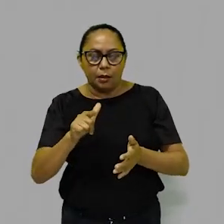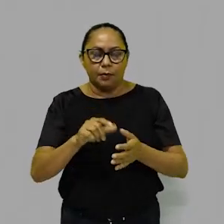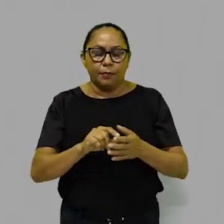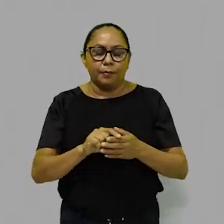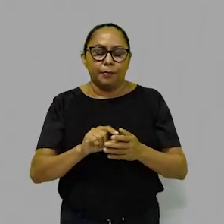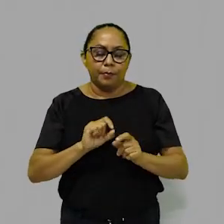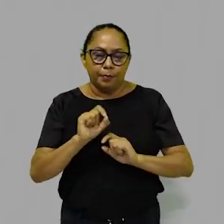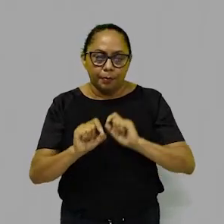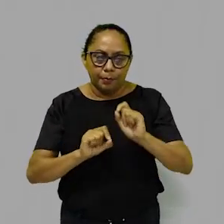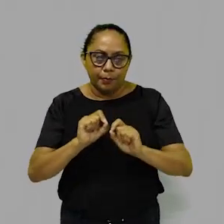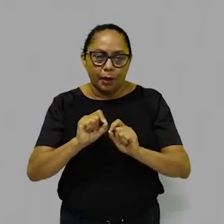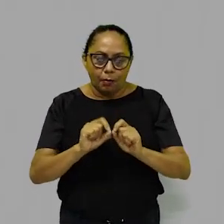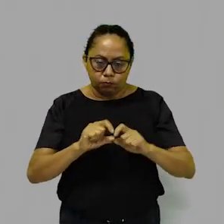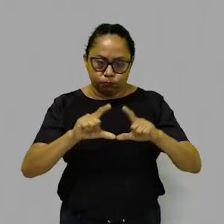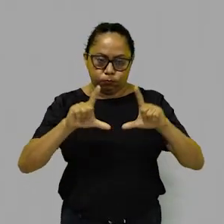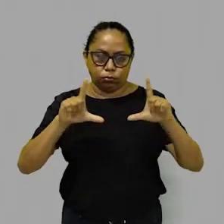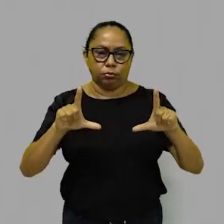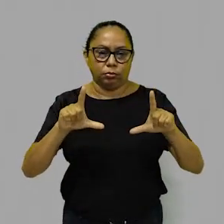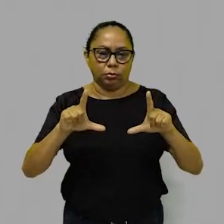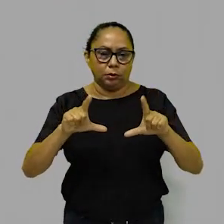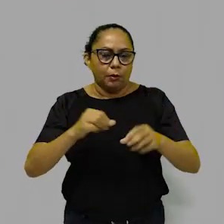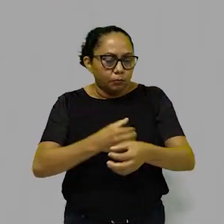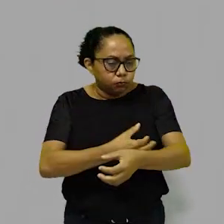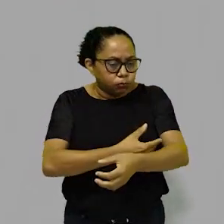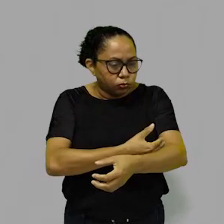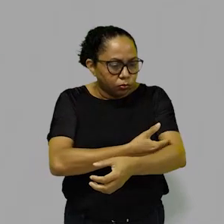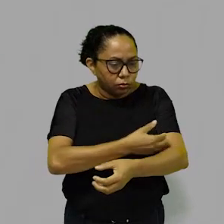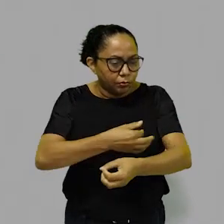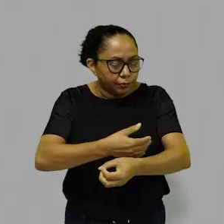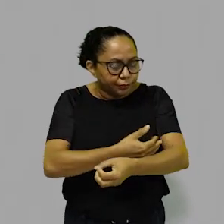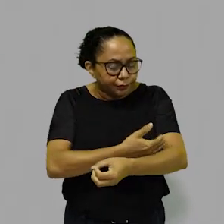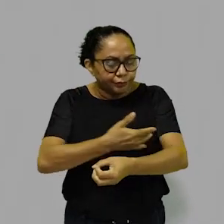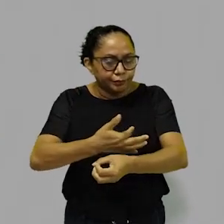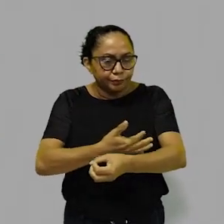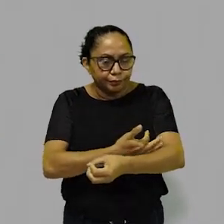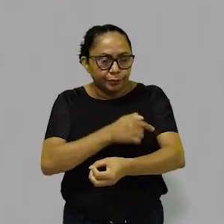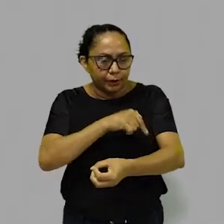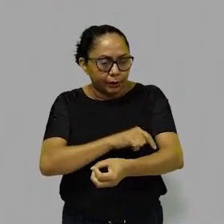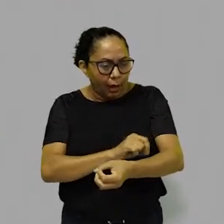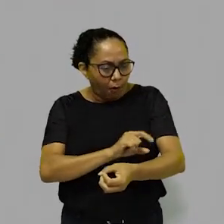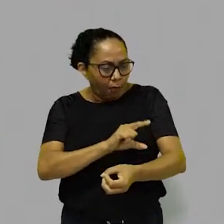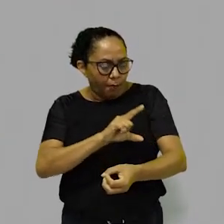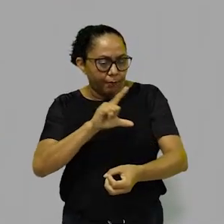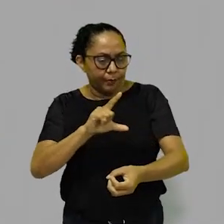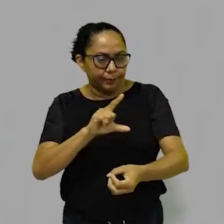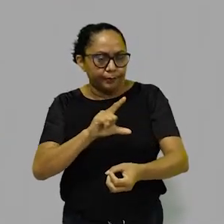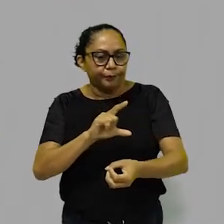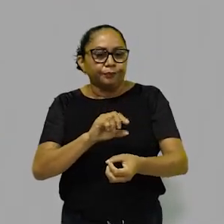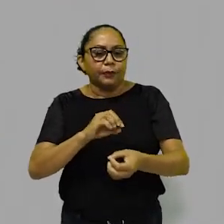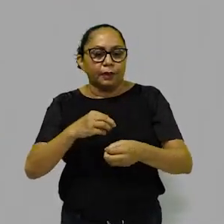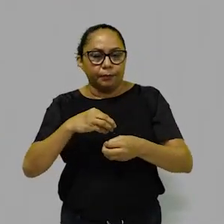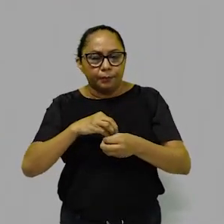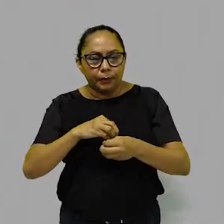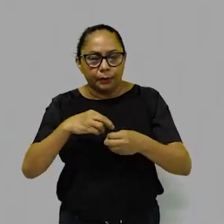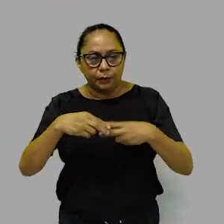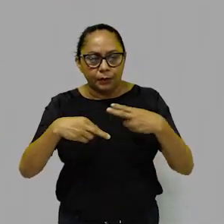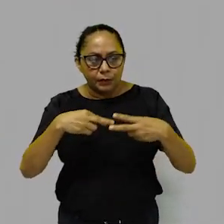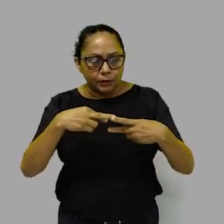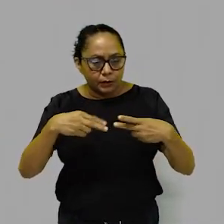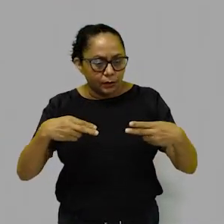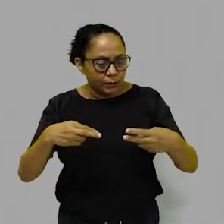seja aumentado o fluxo sanguíneo naquele local. Células de defesa vão para aquele local,